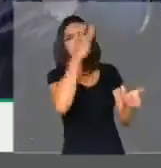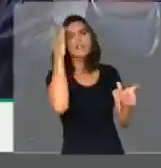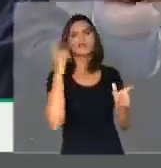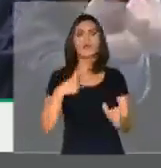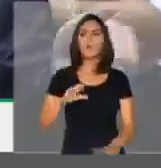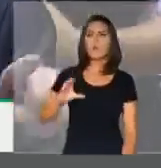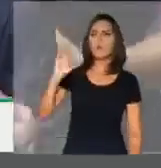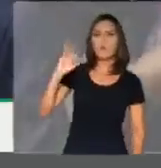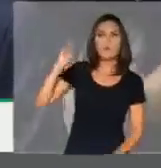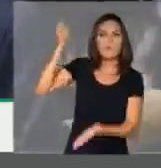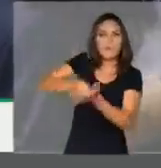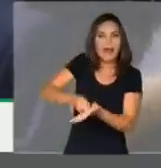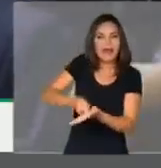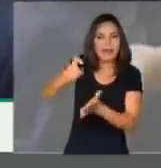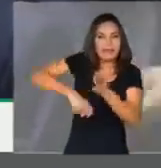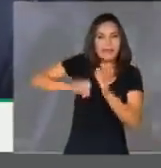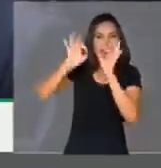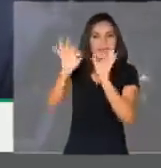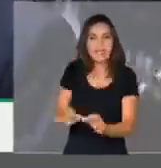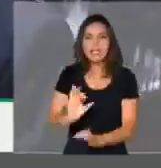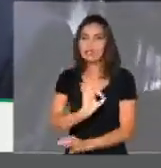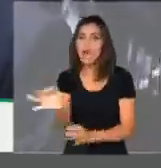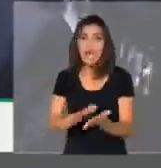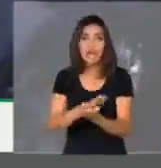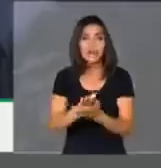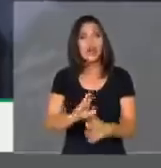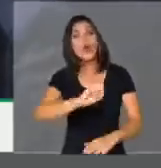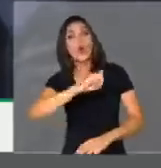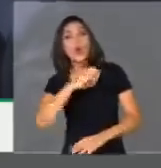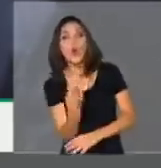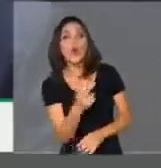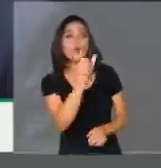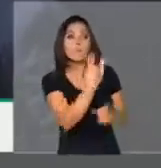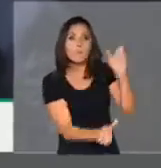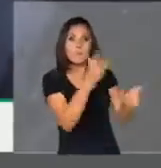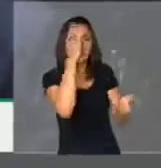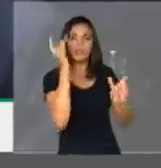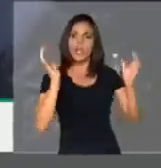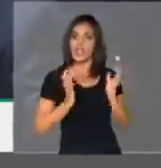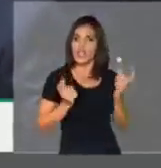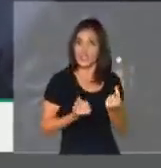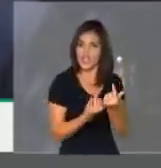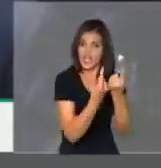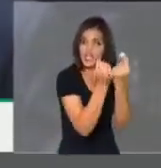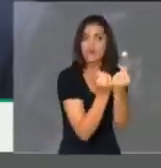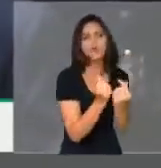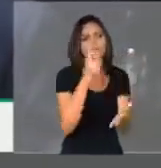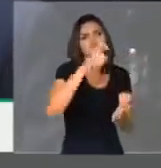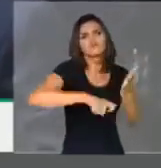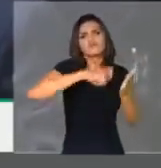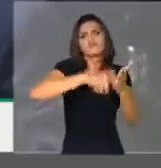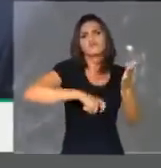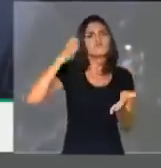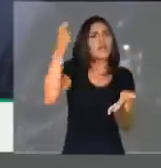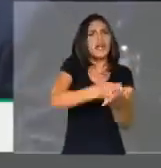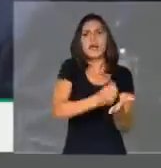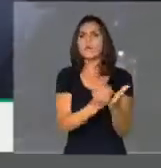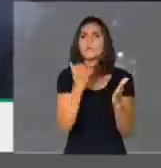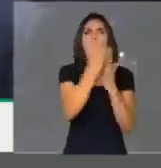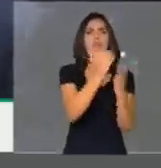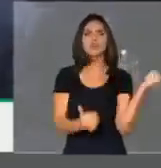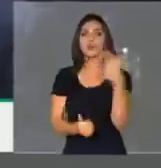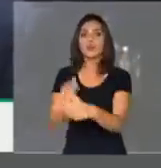os que podem mais. É uma reforma que vem meter a mão no bolso da classe trabalhadora,